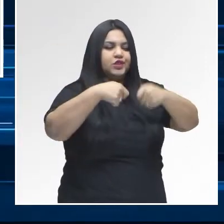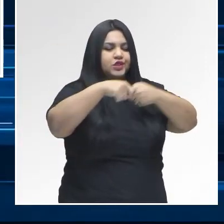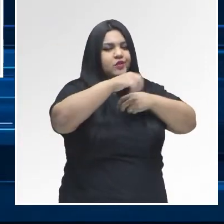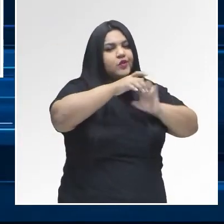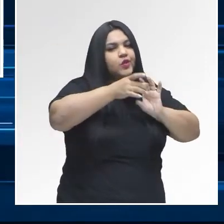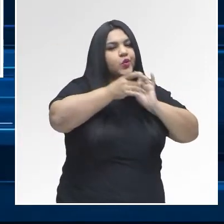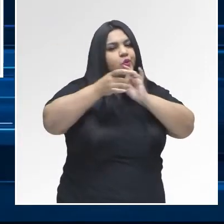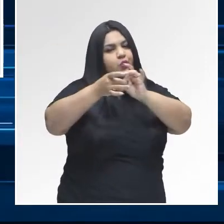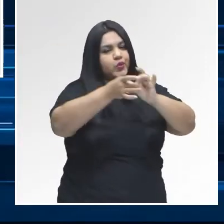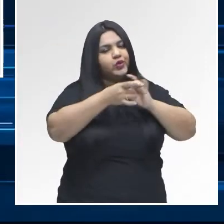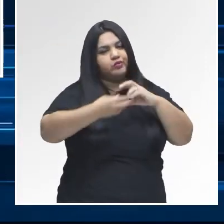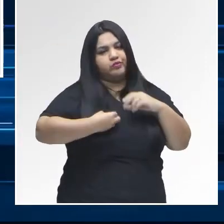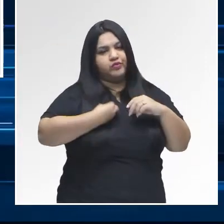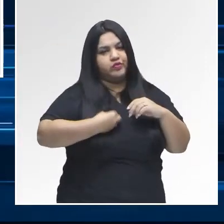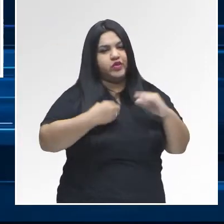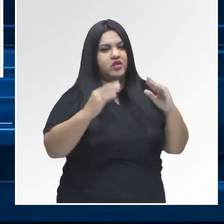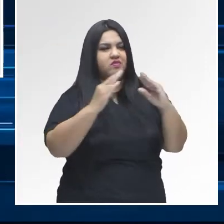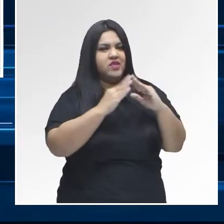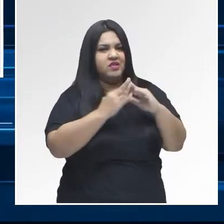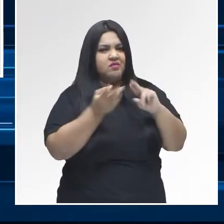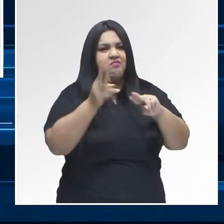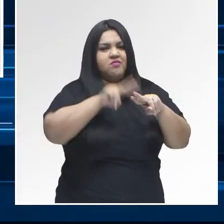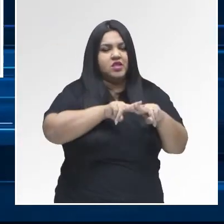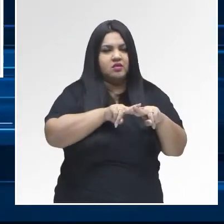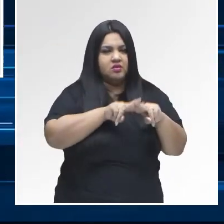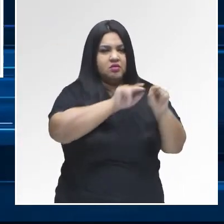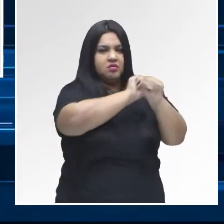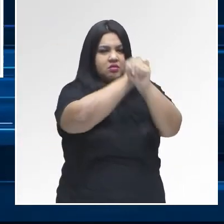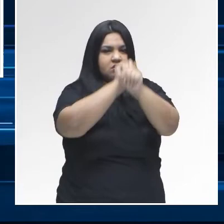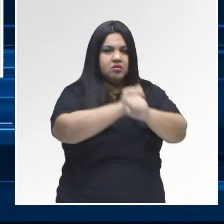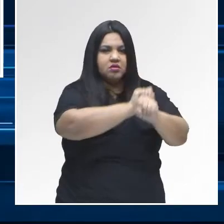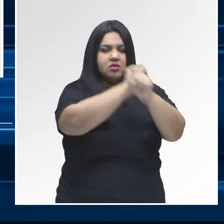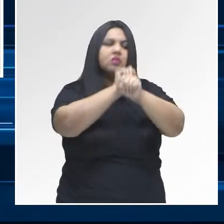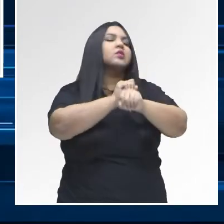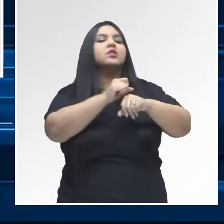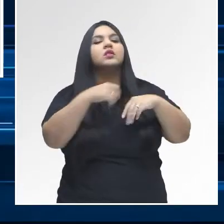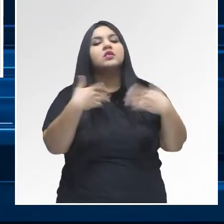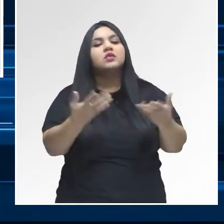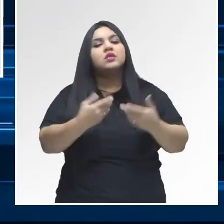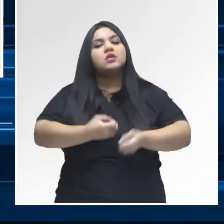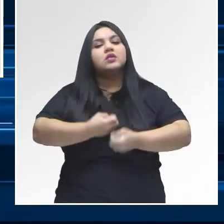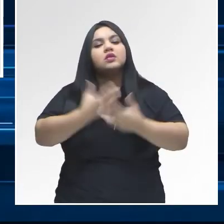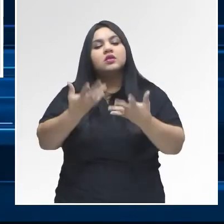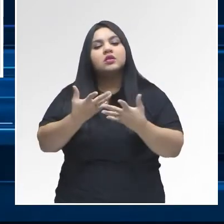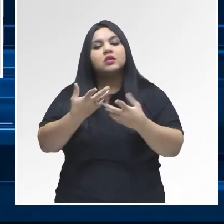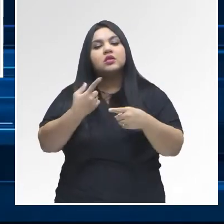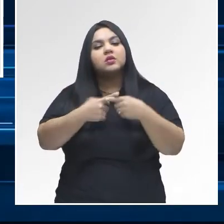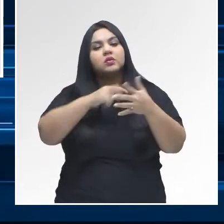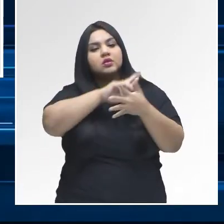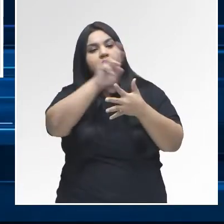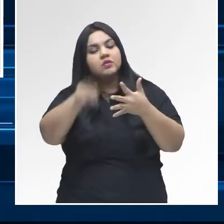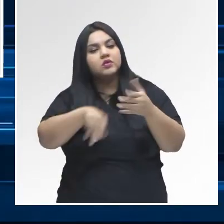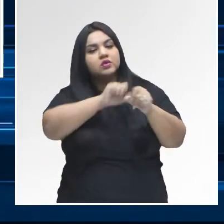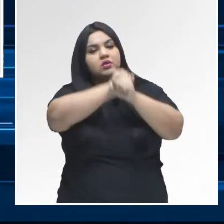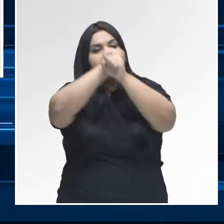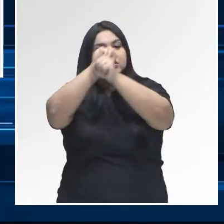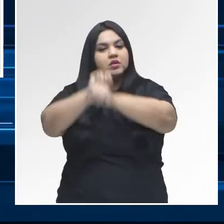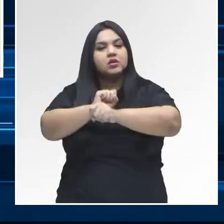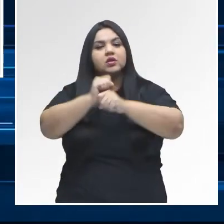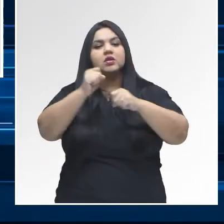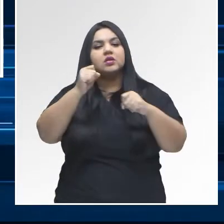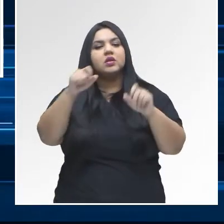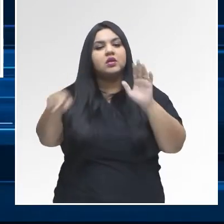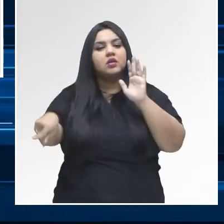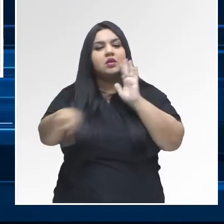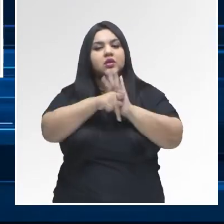tinham que morar. Ok? Continuando então. Então a diversidade cultural africana manifestou-se graças à diversidade dos escravos,